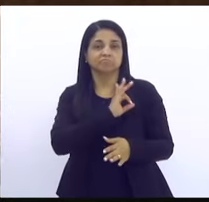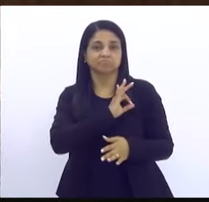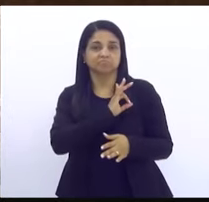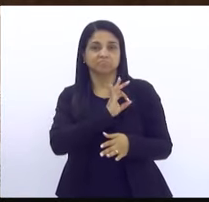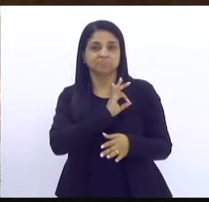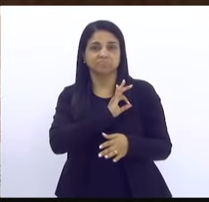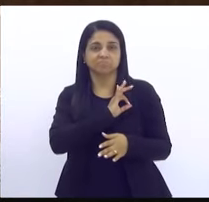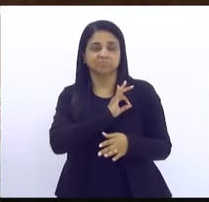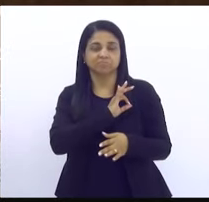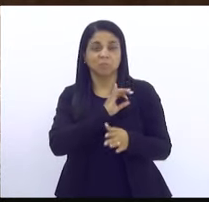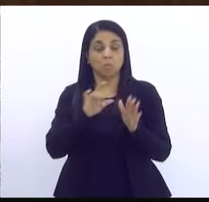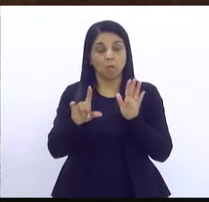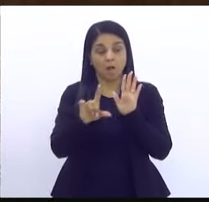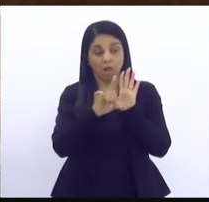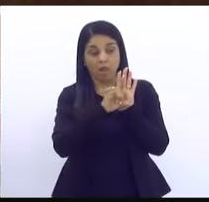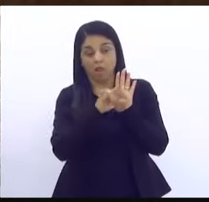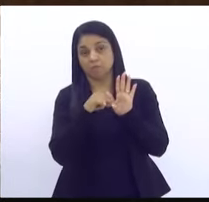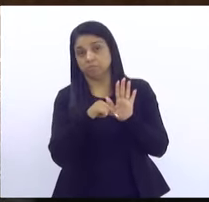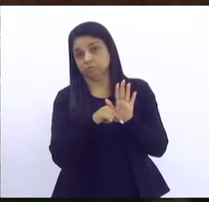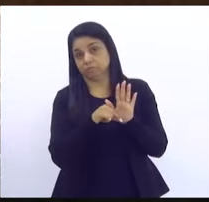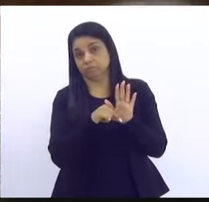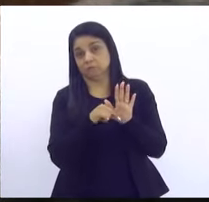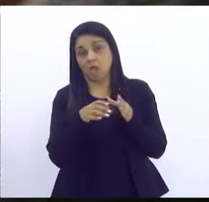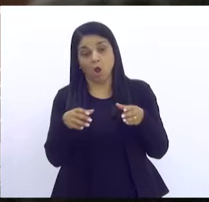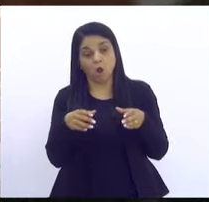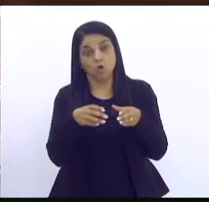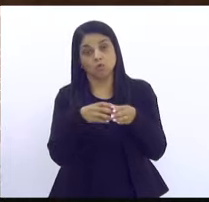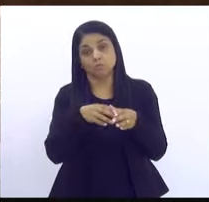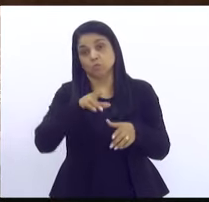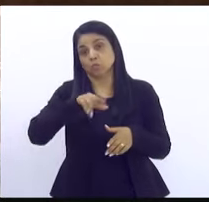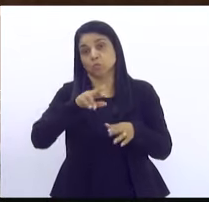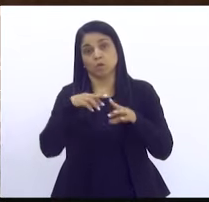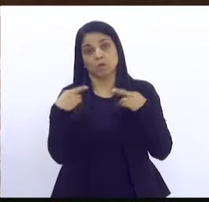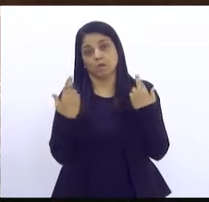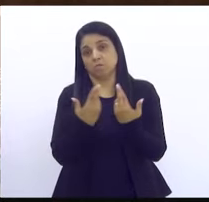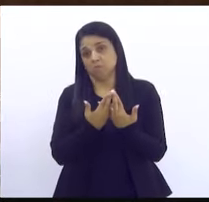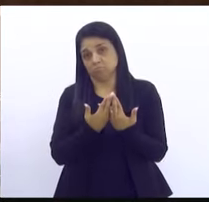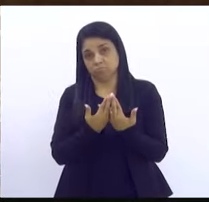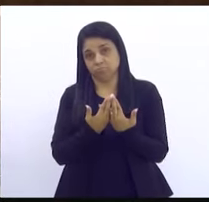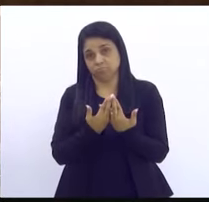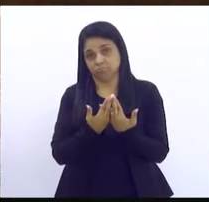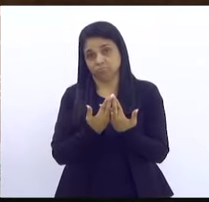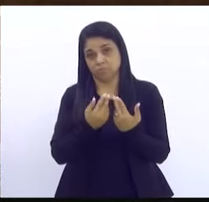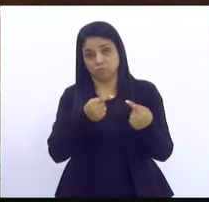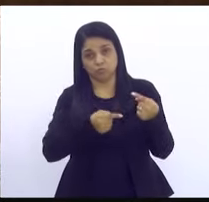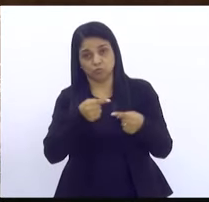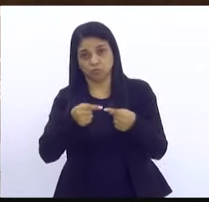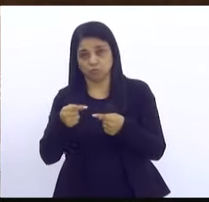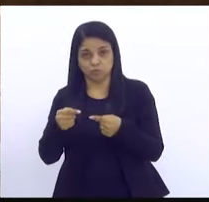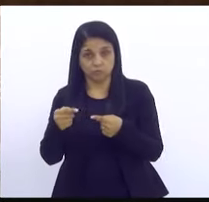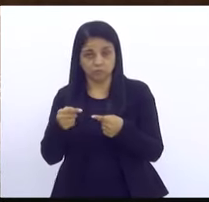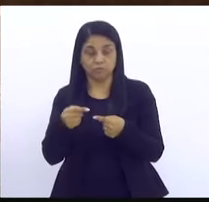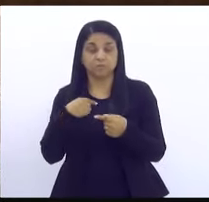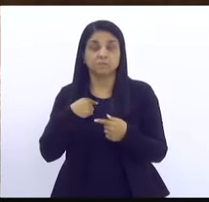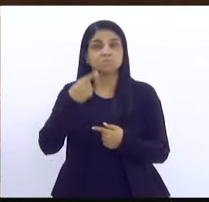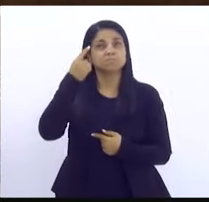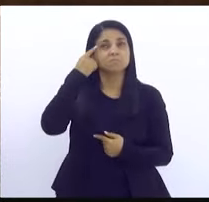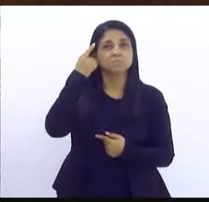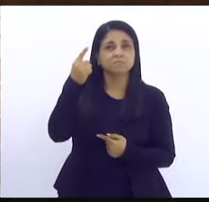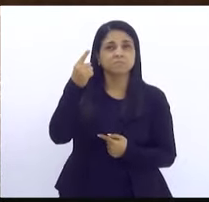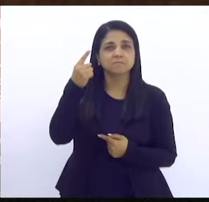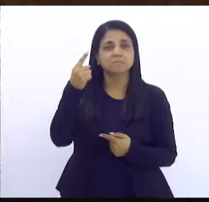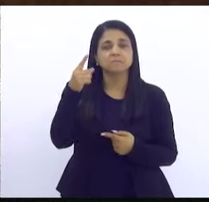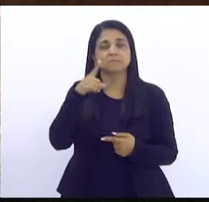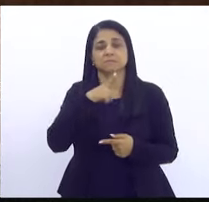de uma legislação, e essa comissão nunca se reuniu. Então, e se a gente pensar que